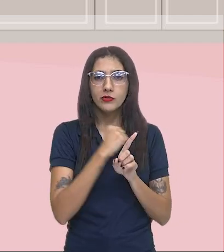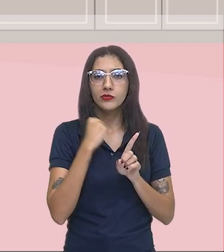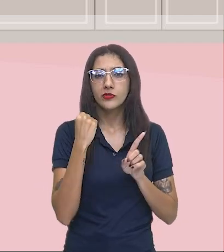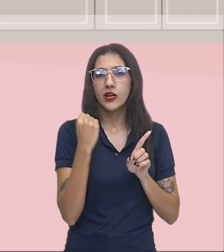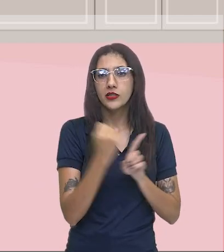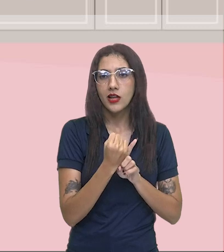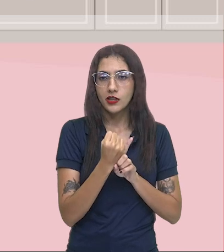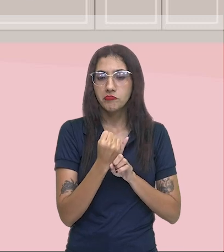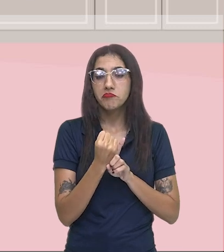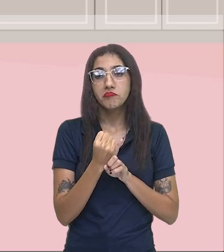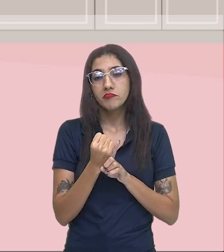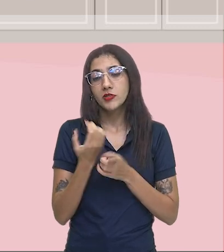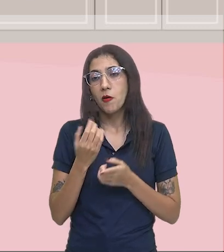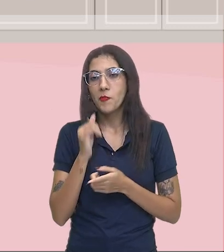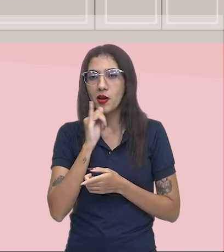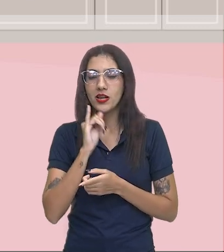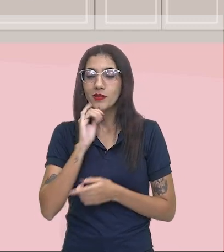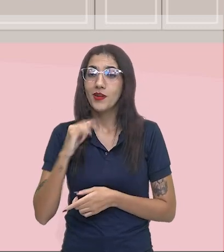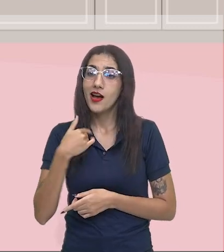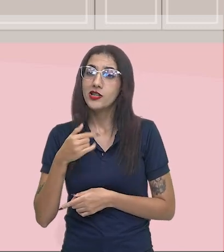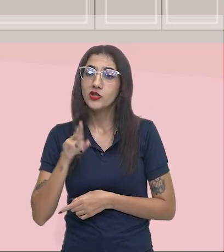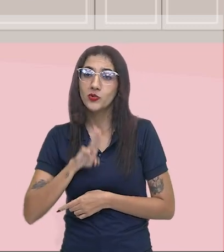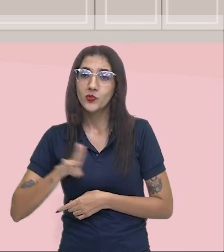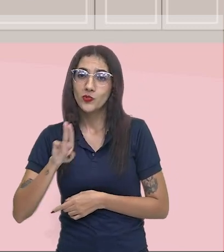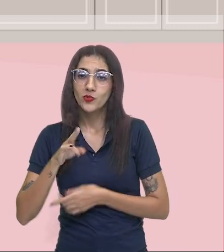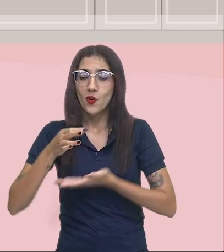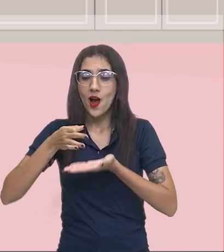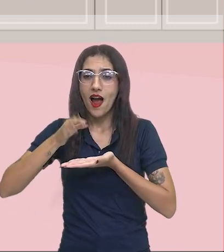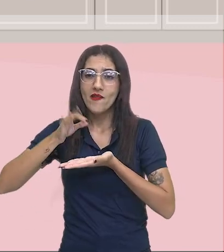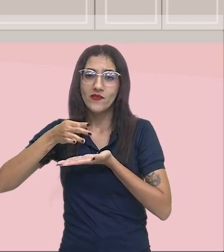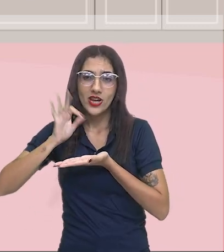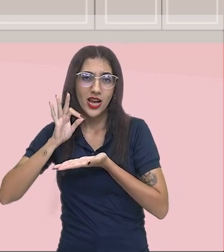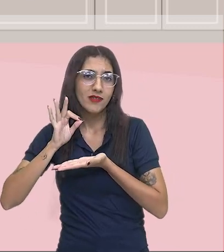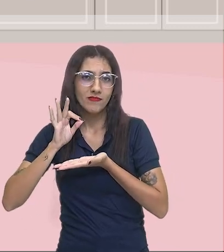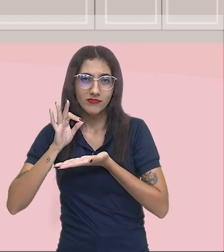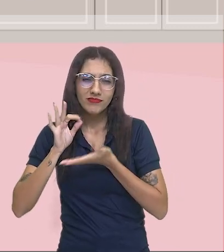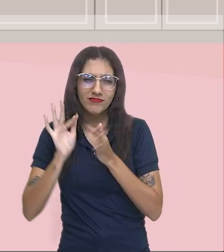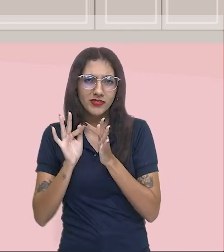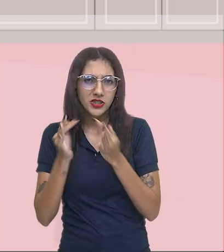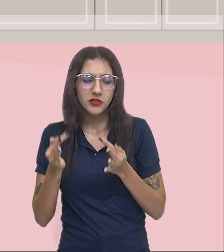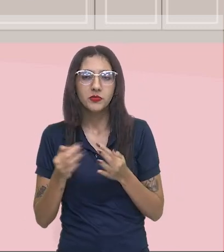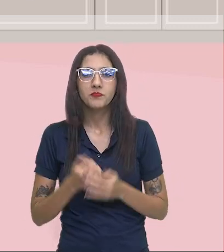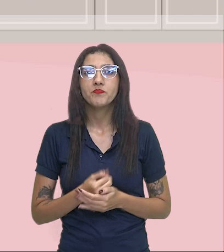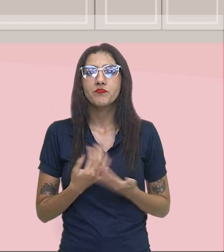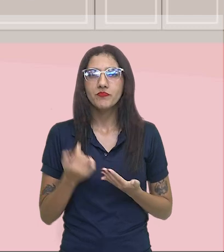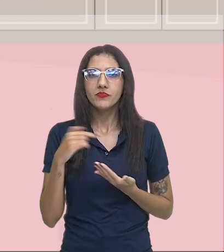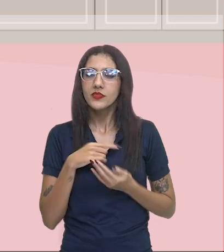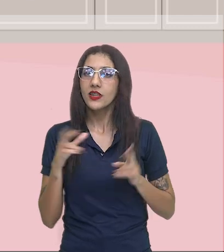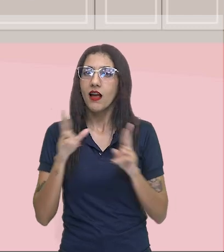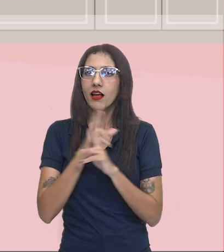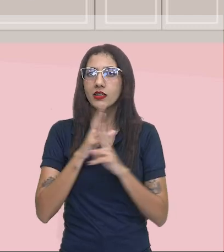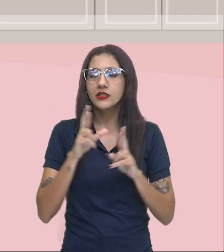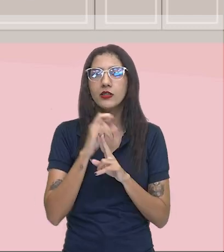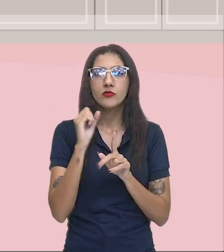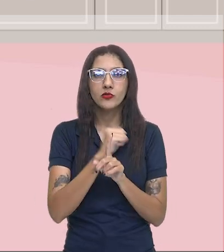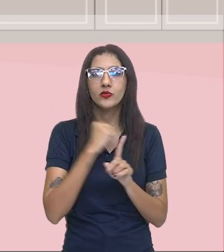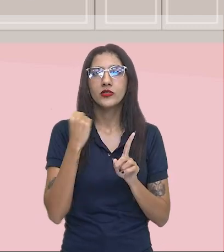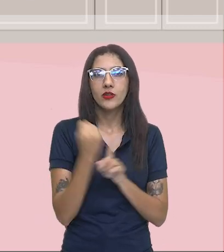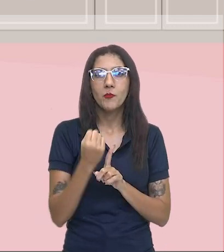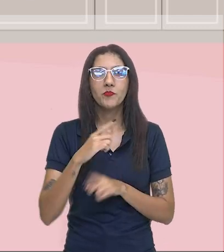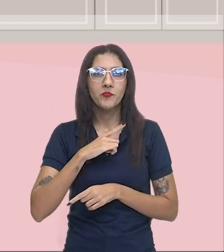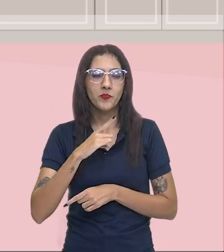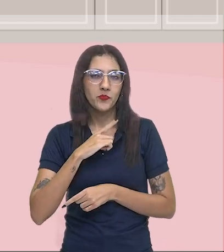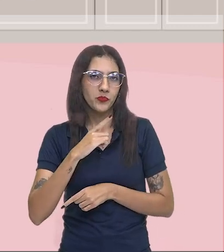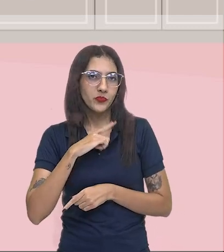do café. Então, percebam que essas dimensões sociológicas, biológicas, sociais estão